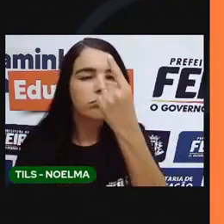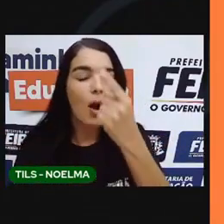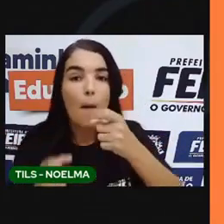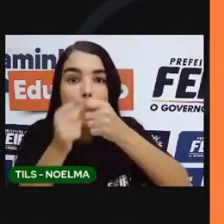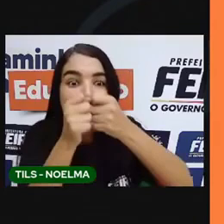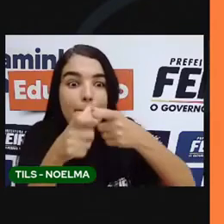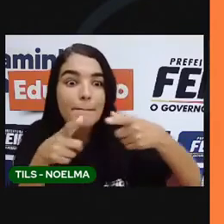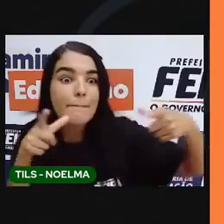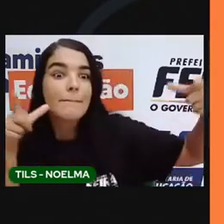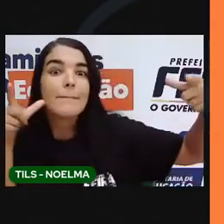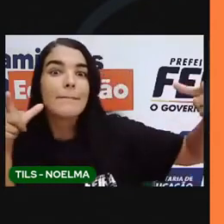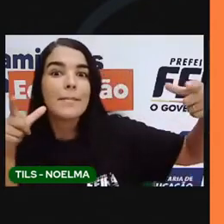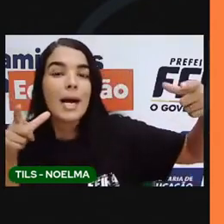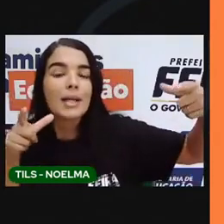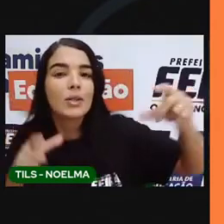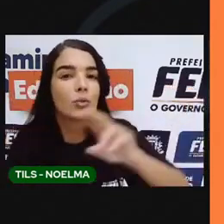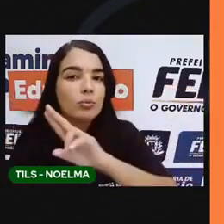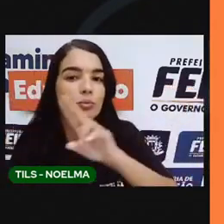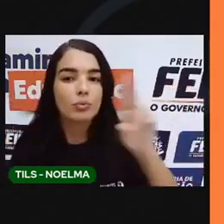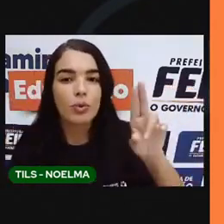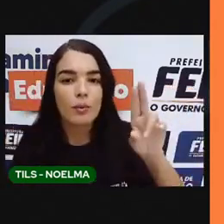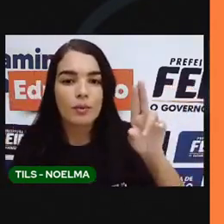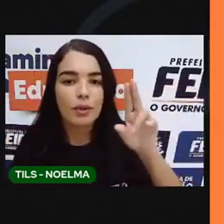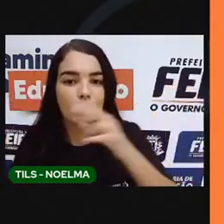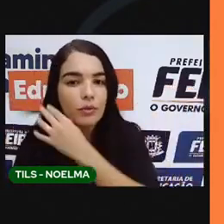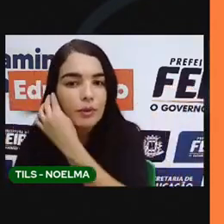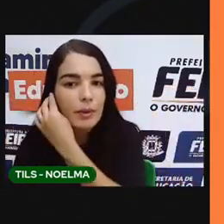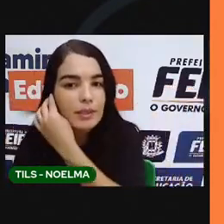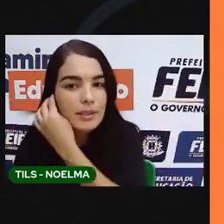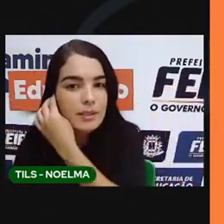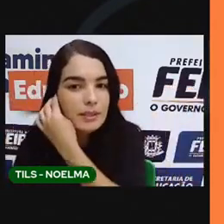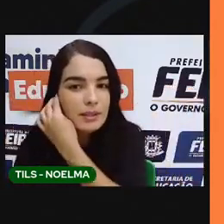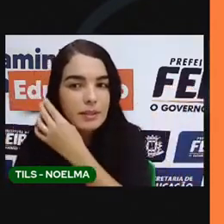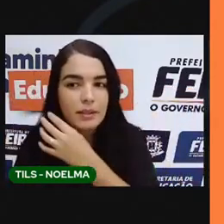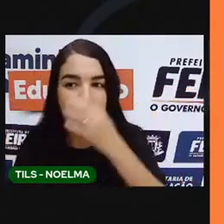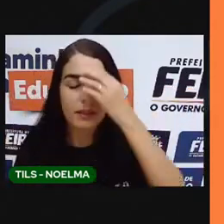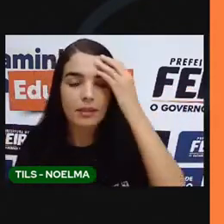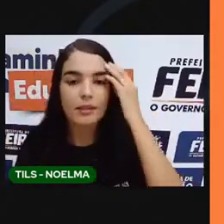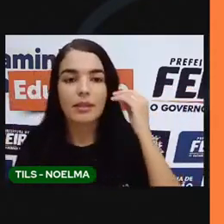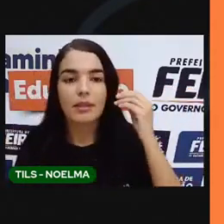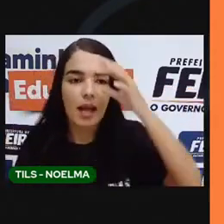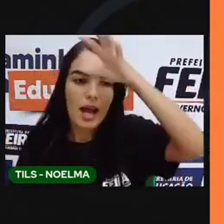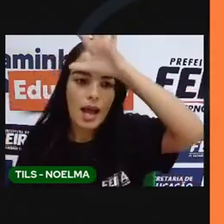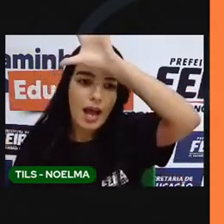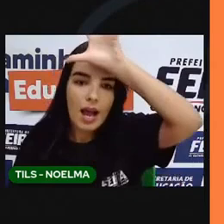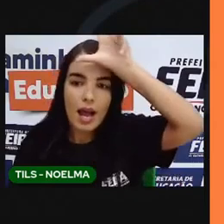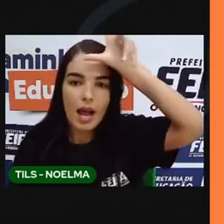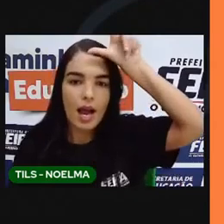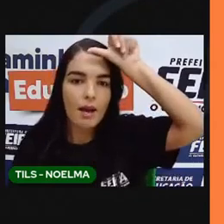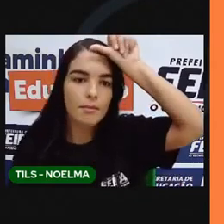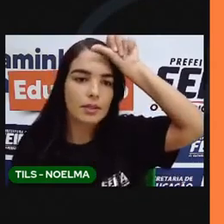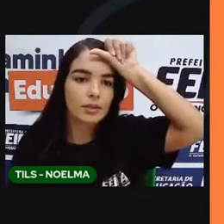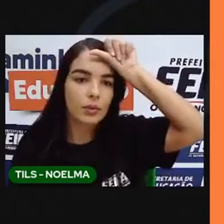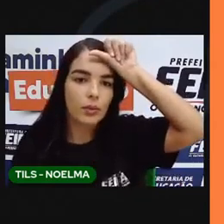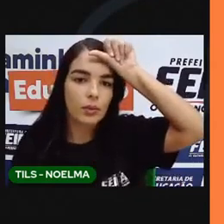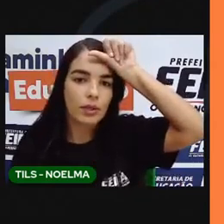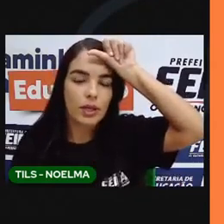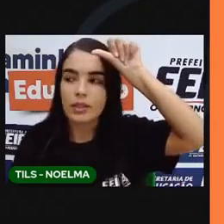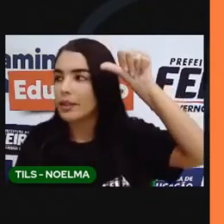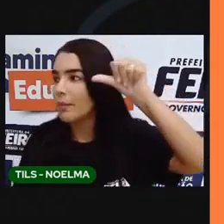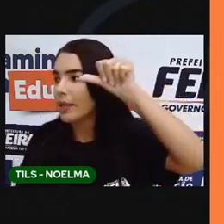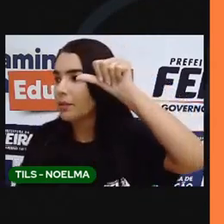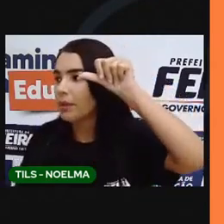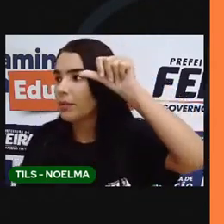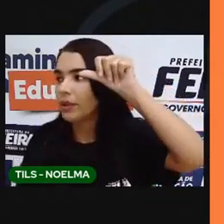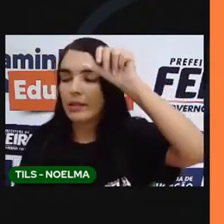maior bioma do Brasil, que não é nada mais, nada menos que a